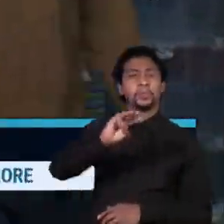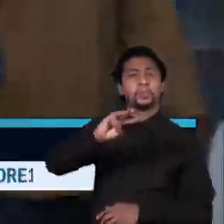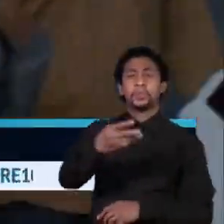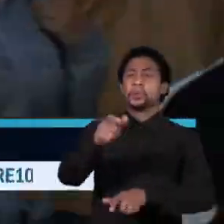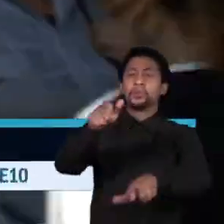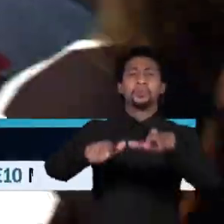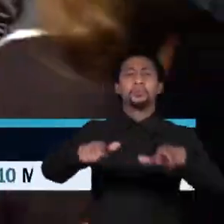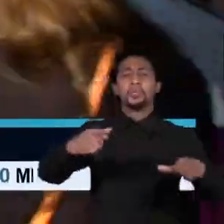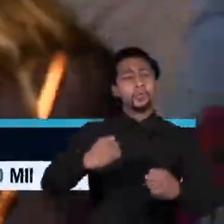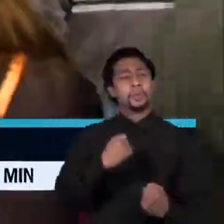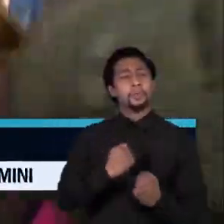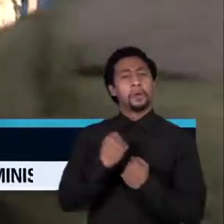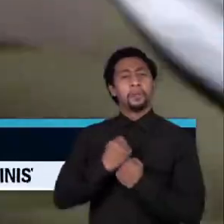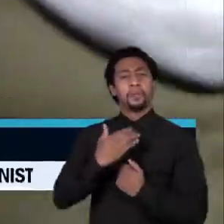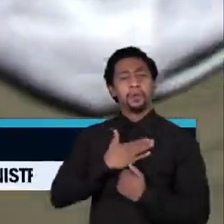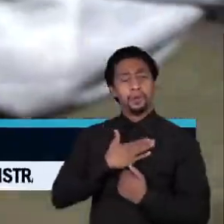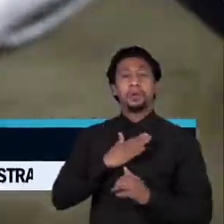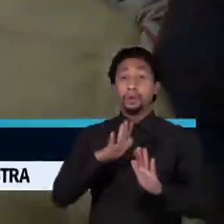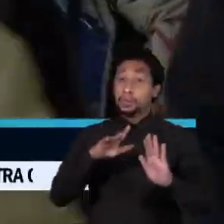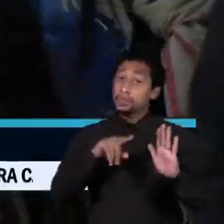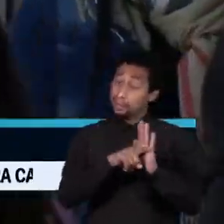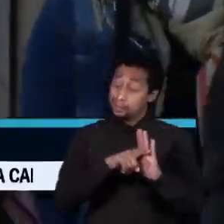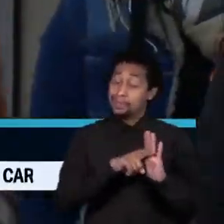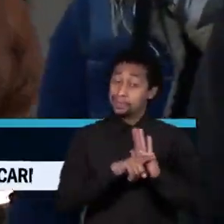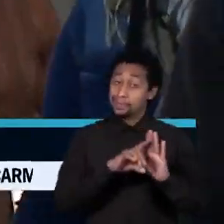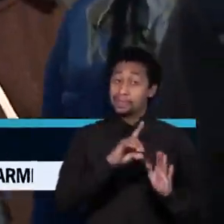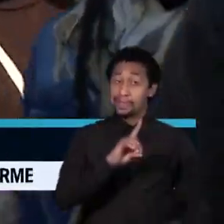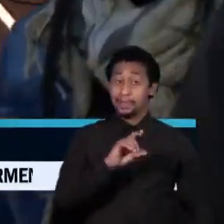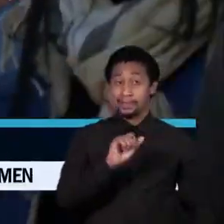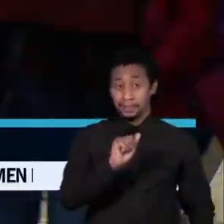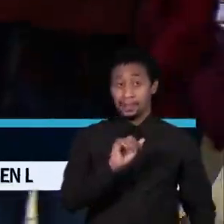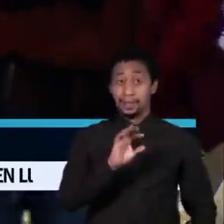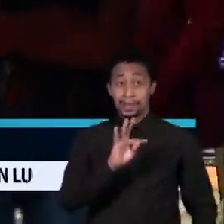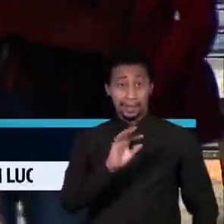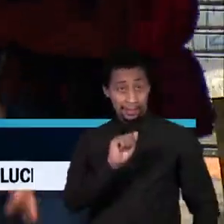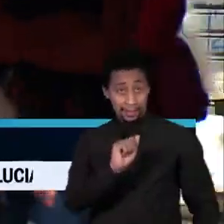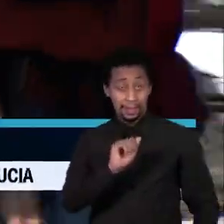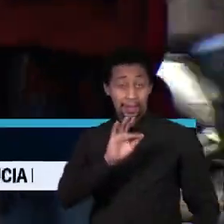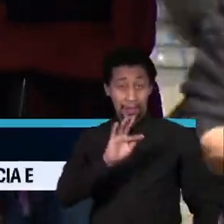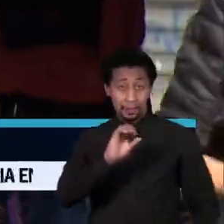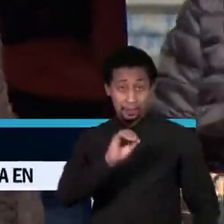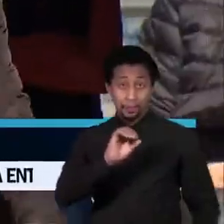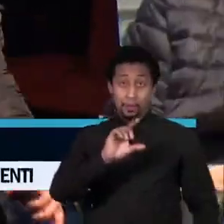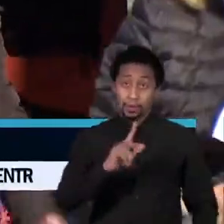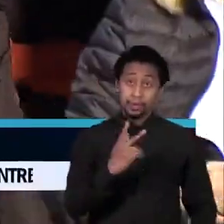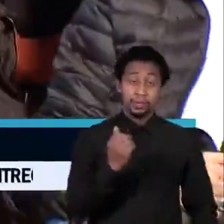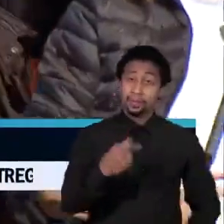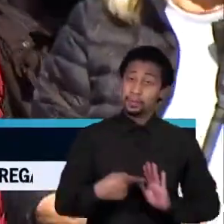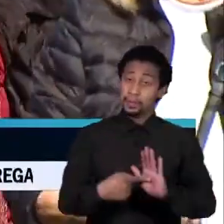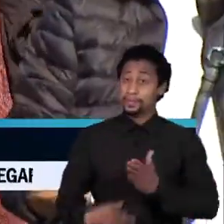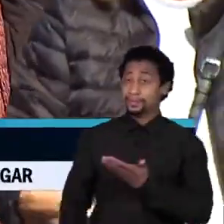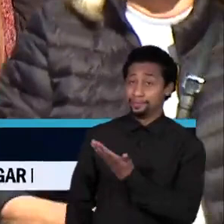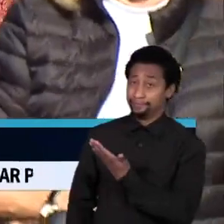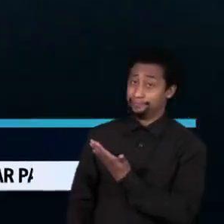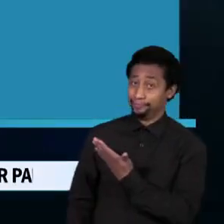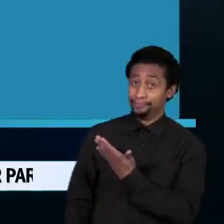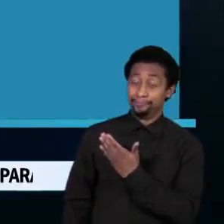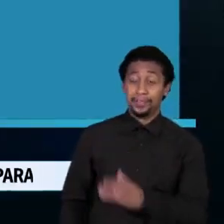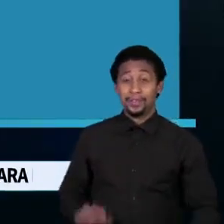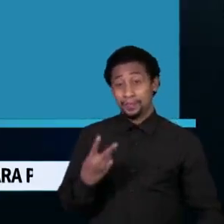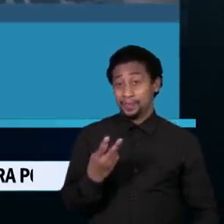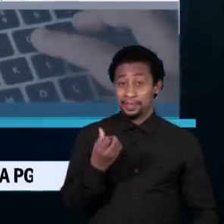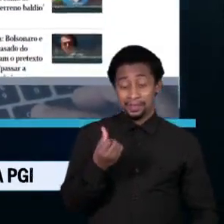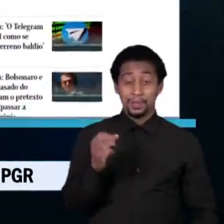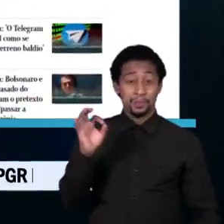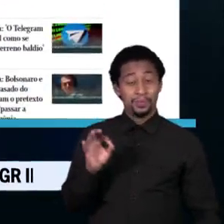Datafolha mostrou que o governo dele é aprovado por 26% da população e é reprovado por quase o dobro dos entrevistados.